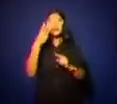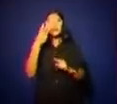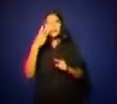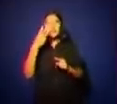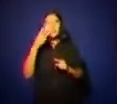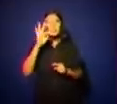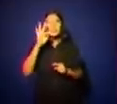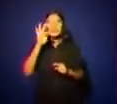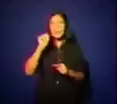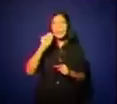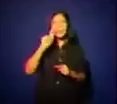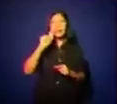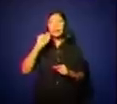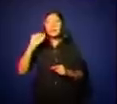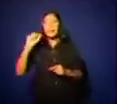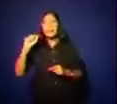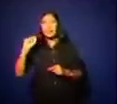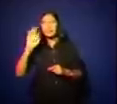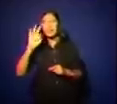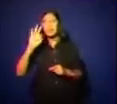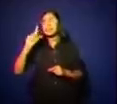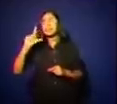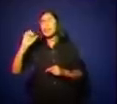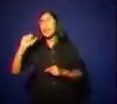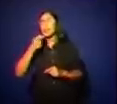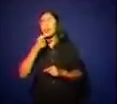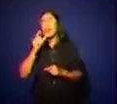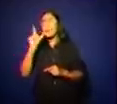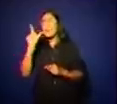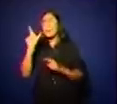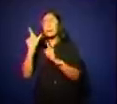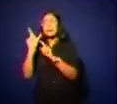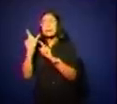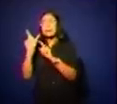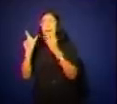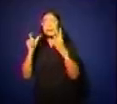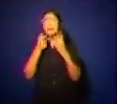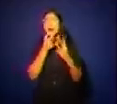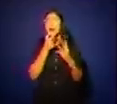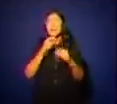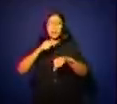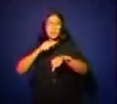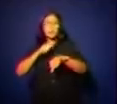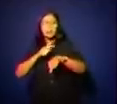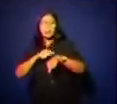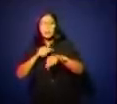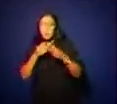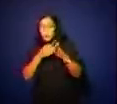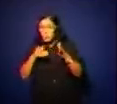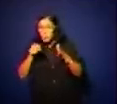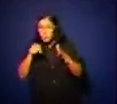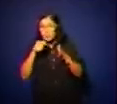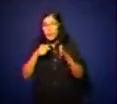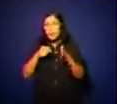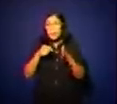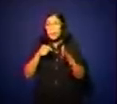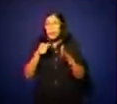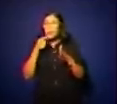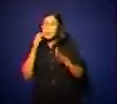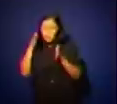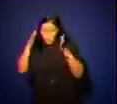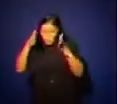target Taylor e temporário ou seja temporário é direcionado sob medida